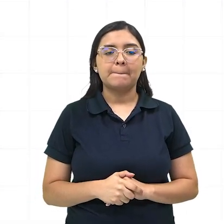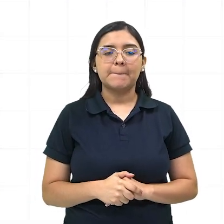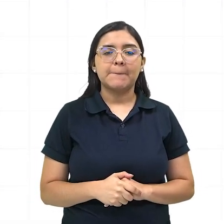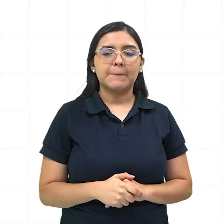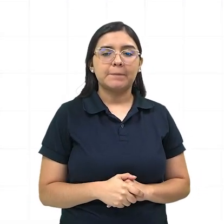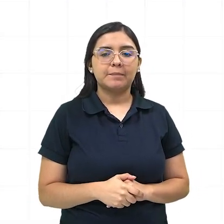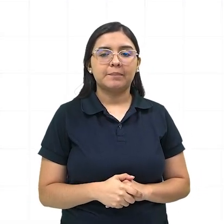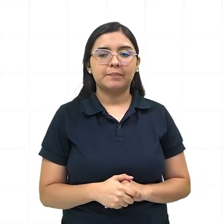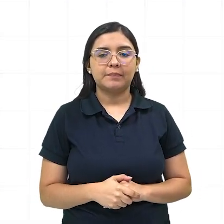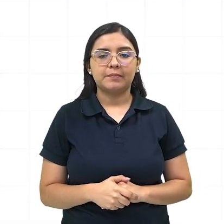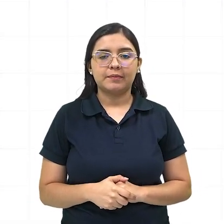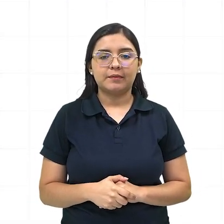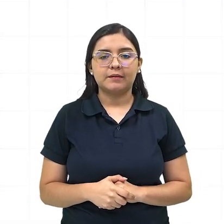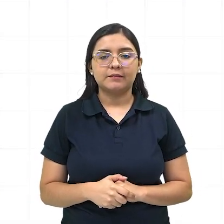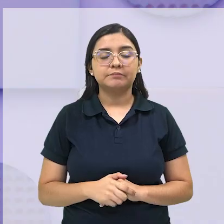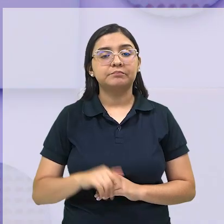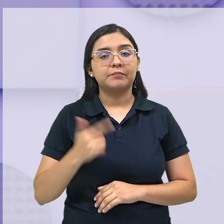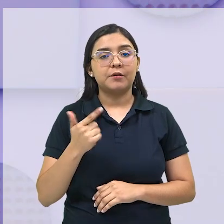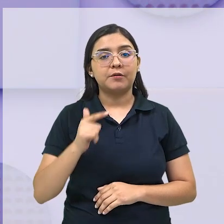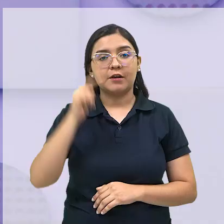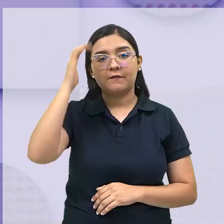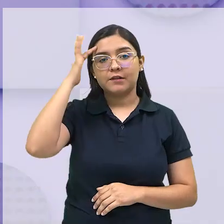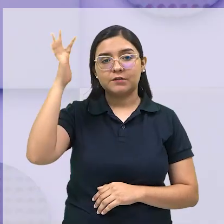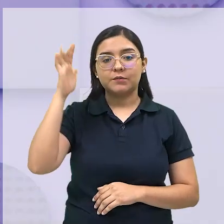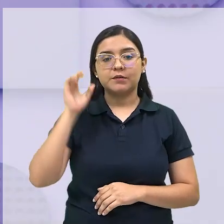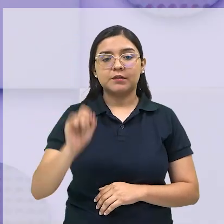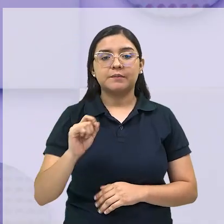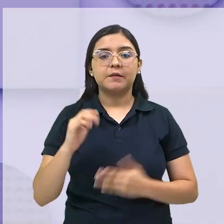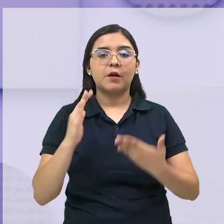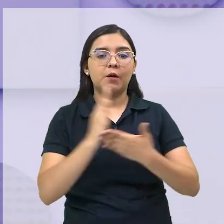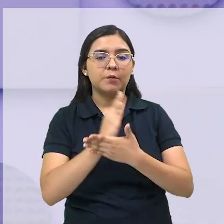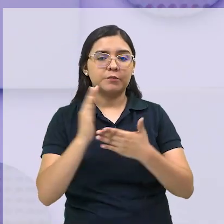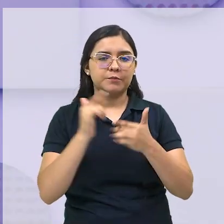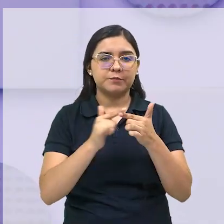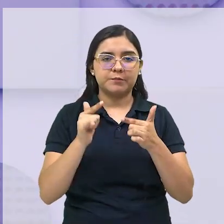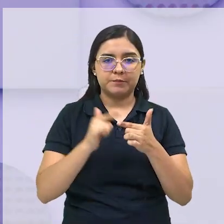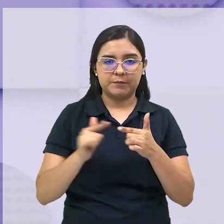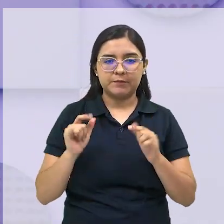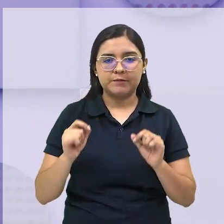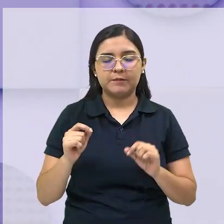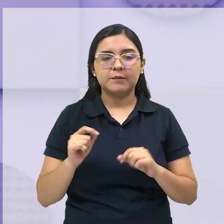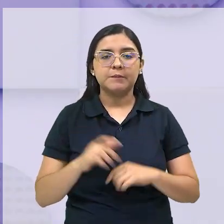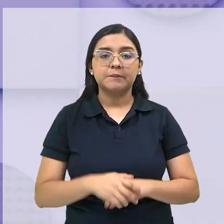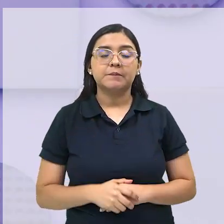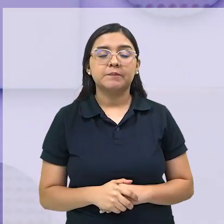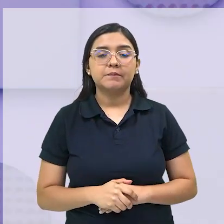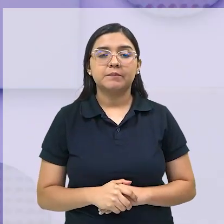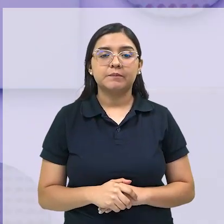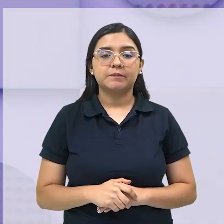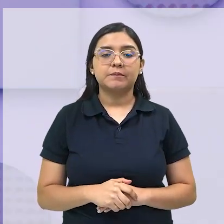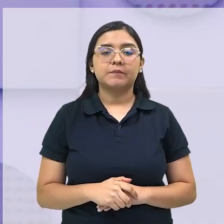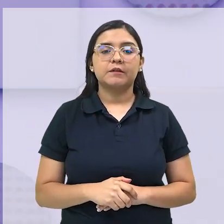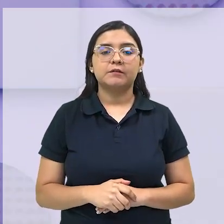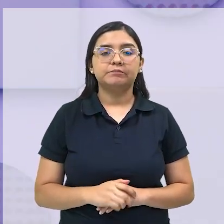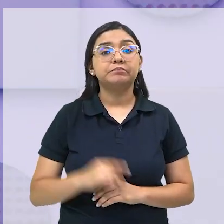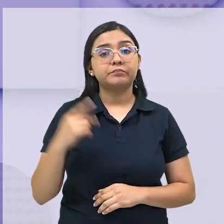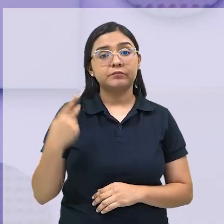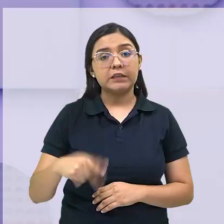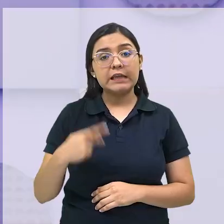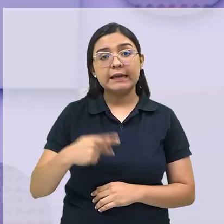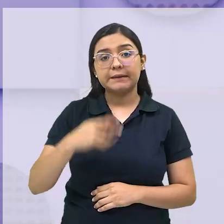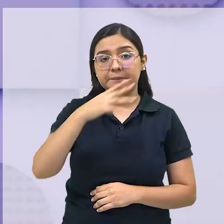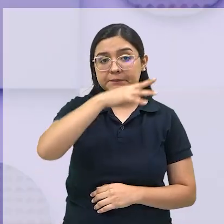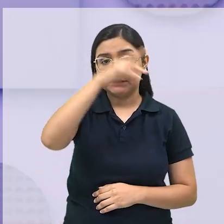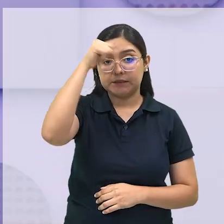como uma outra reflexão algumas situações bem interessantes. Por exemplo, aqui em